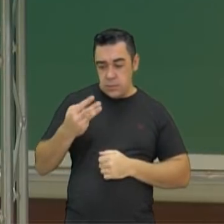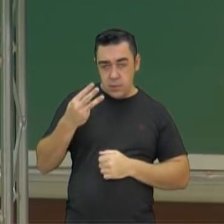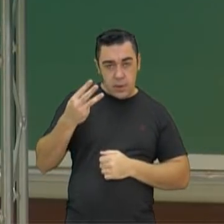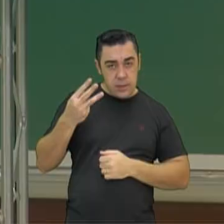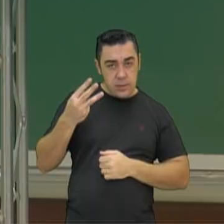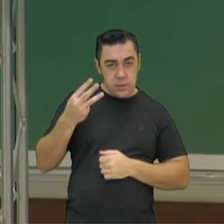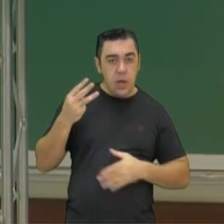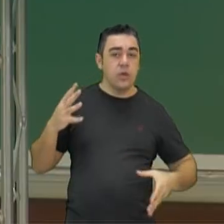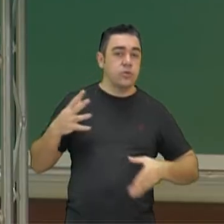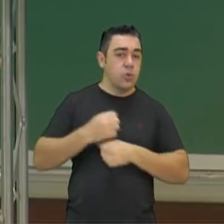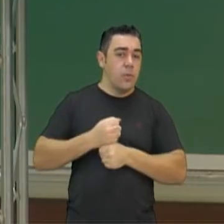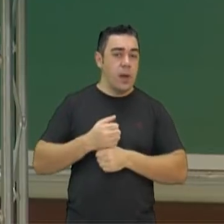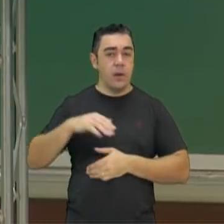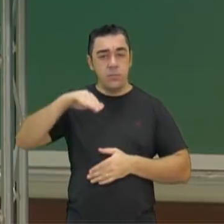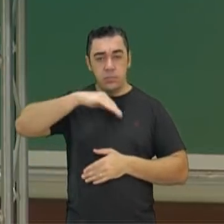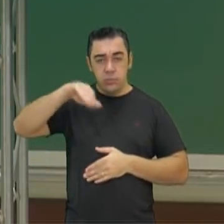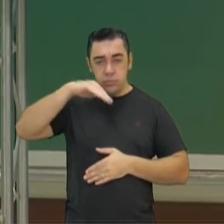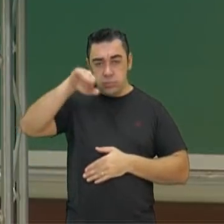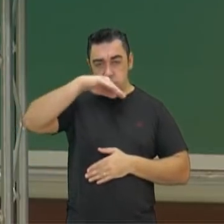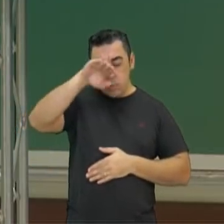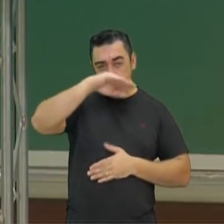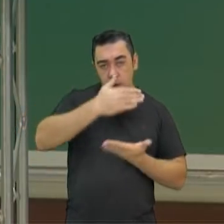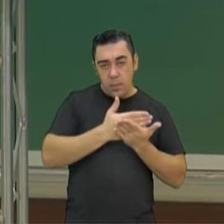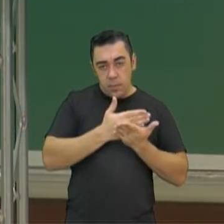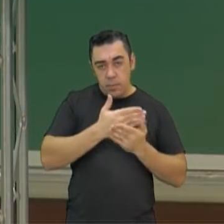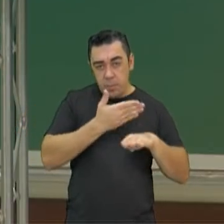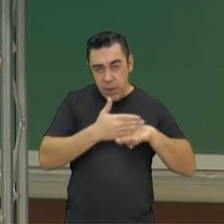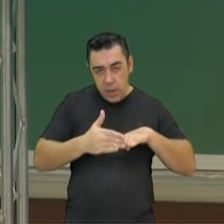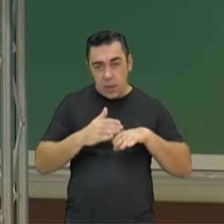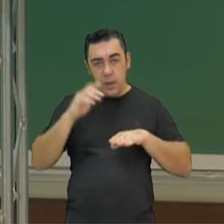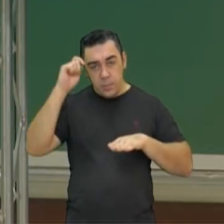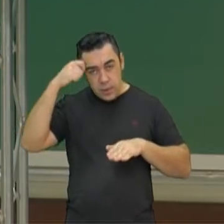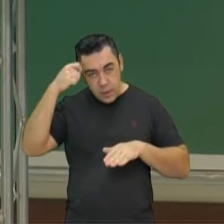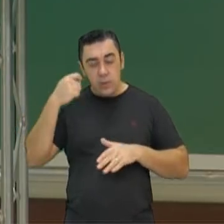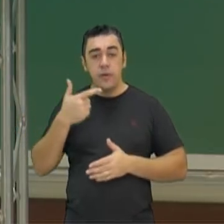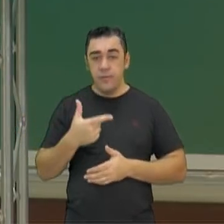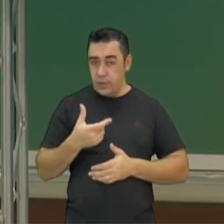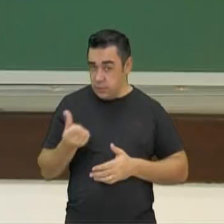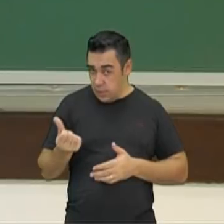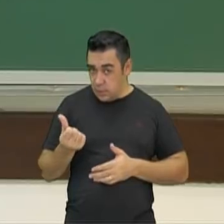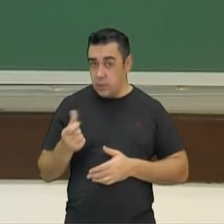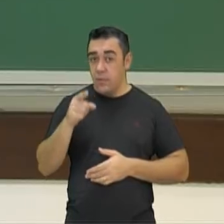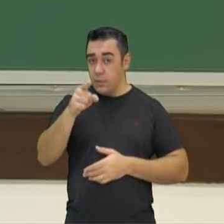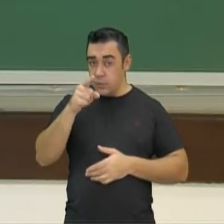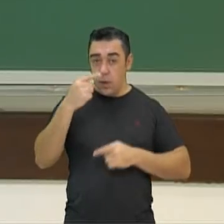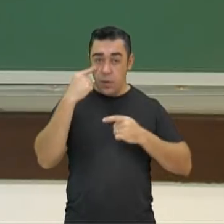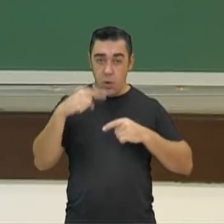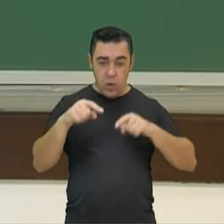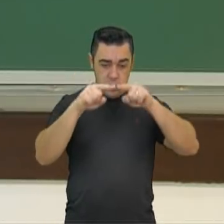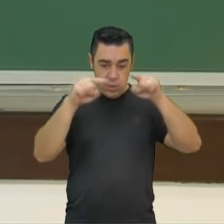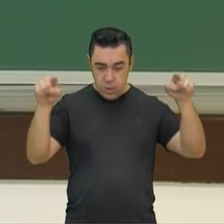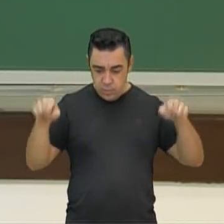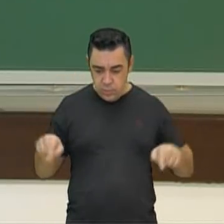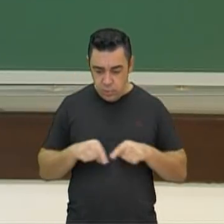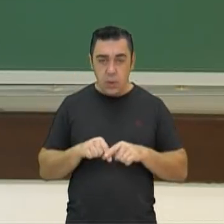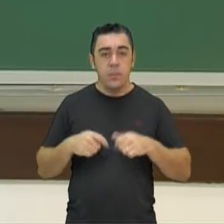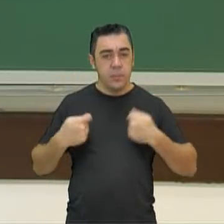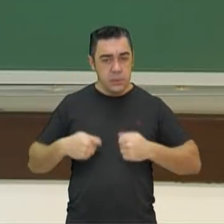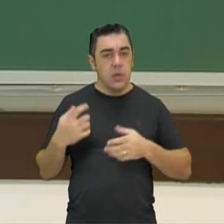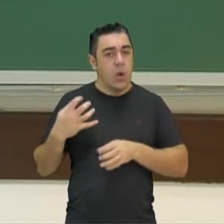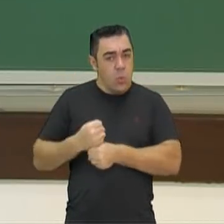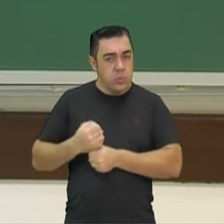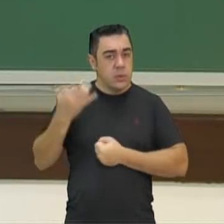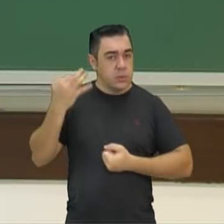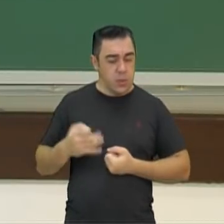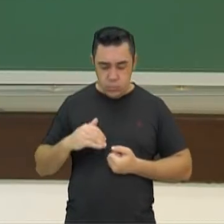26 diagonais. Então, às vezes, você vai contar por diagonais, viu o que deu a mais, viu o que deu a menos, está errado também. Se você for fabricar um tabuleiro ou for montar, né, então tem